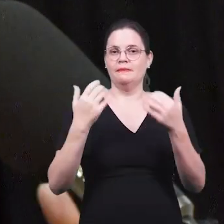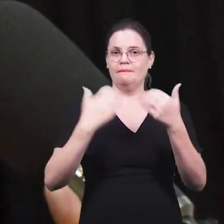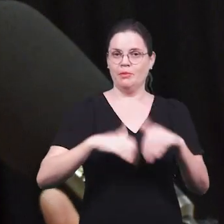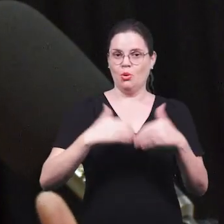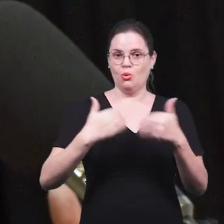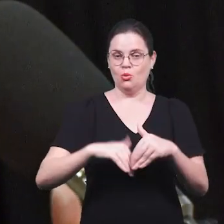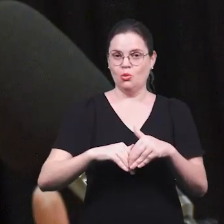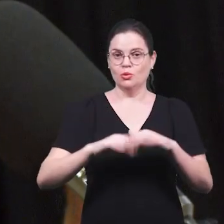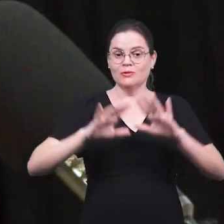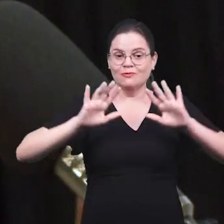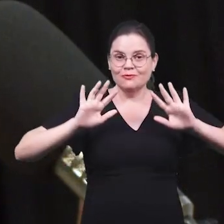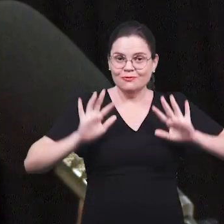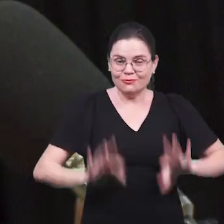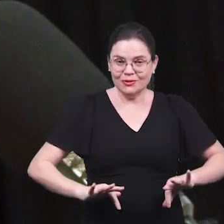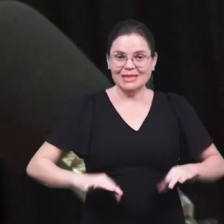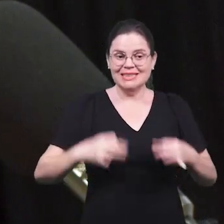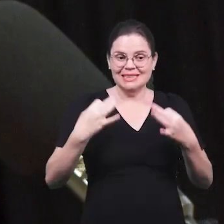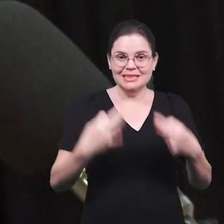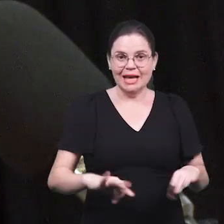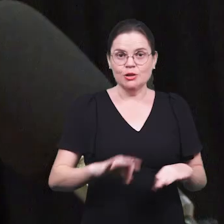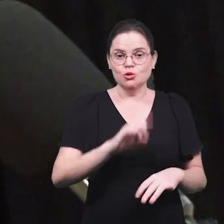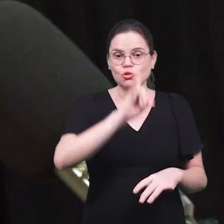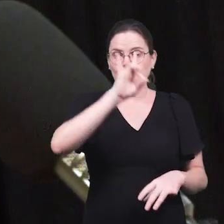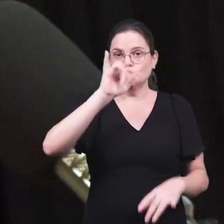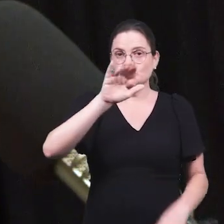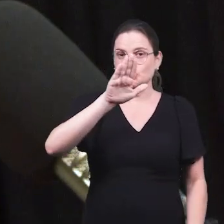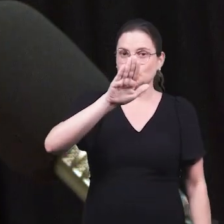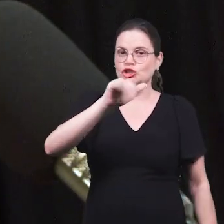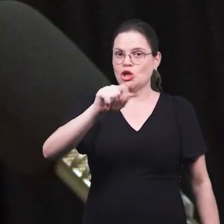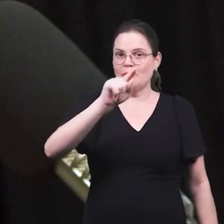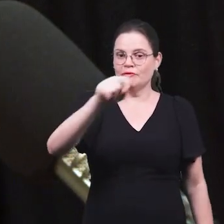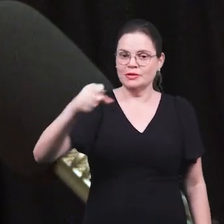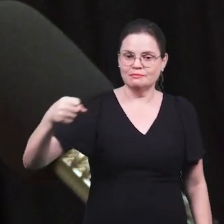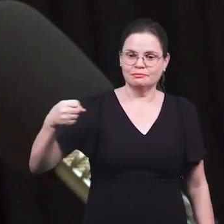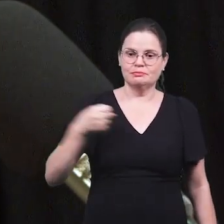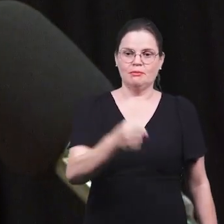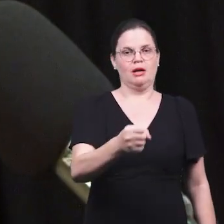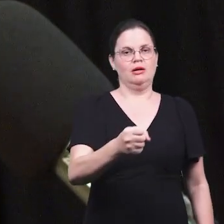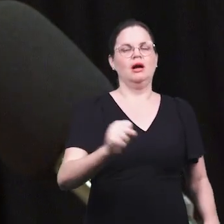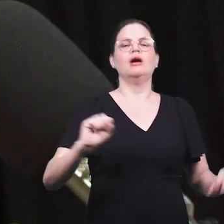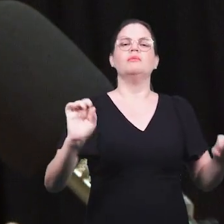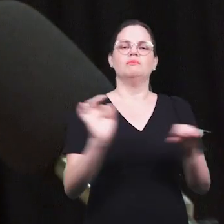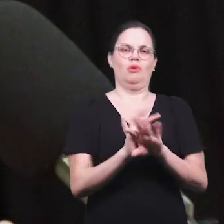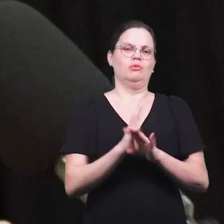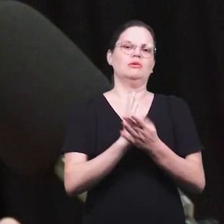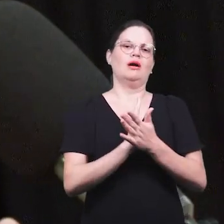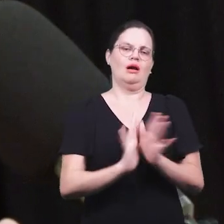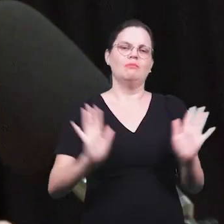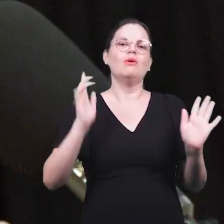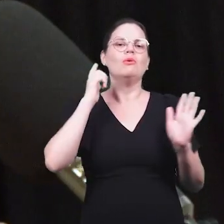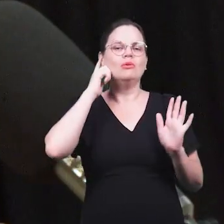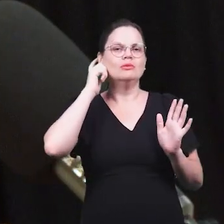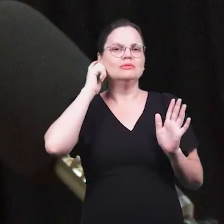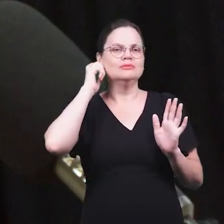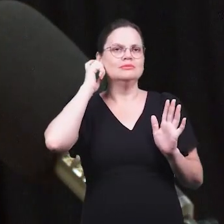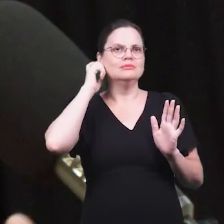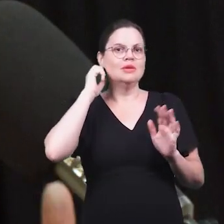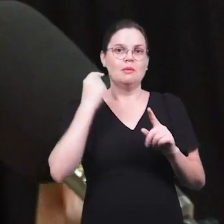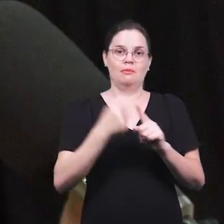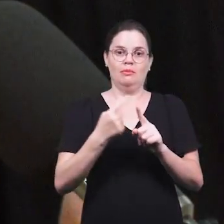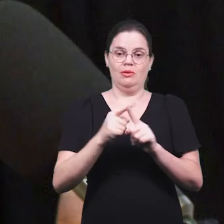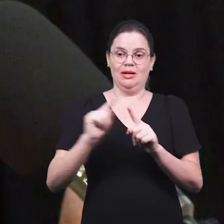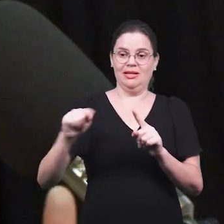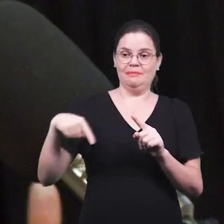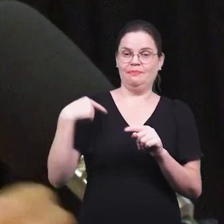essa boa classificação, inclusive aí eu quero falar com os irmãos uma coisa. O concurso só acaba efetivamente para você quando você